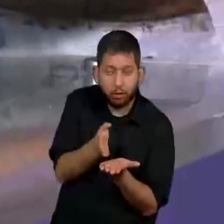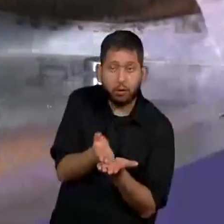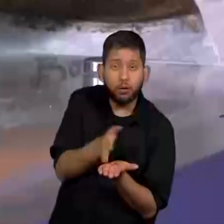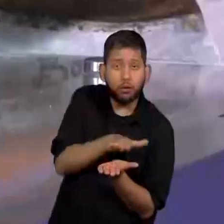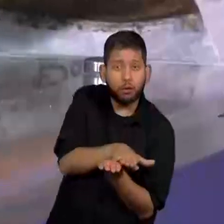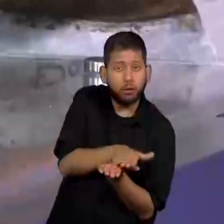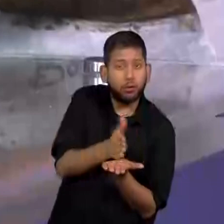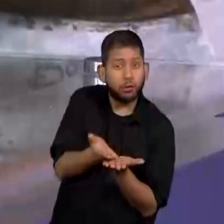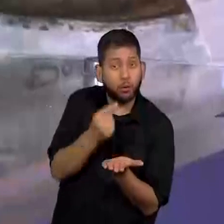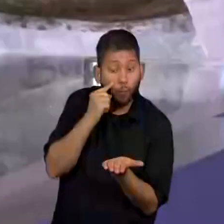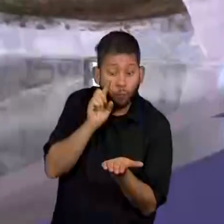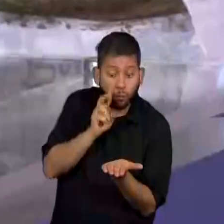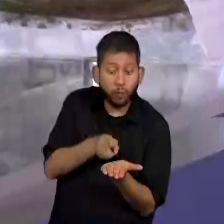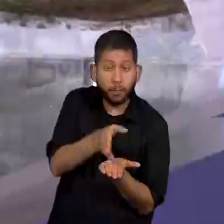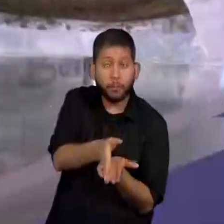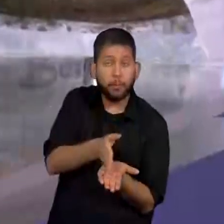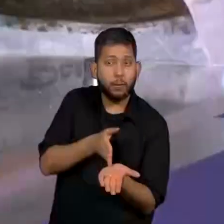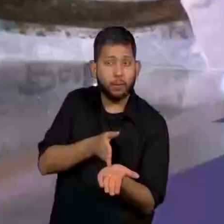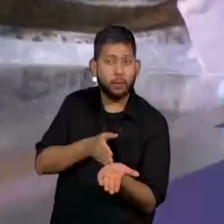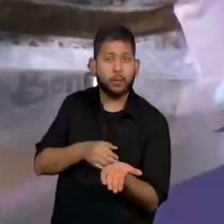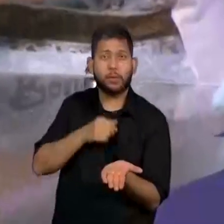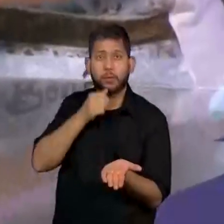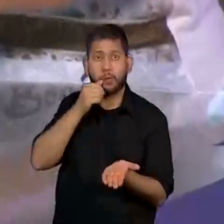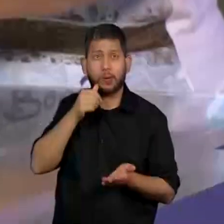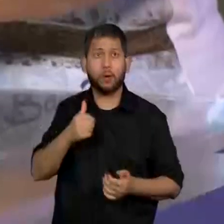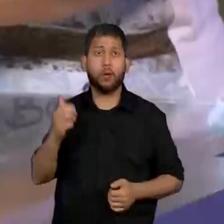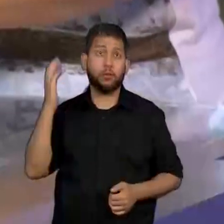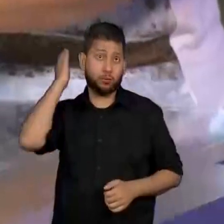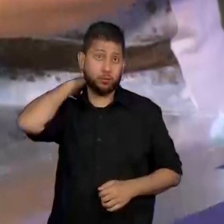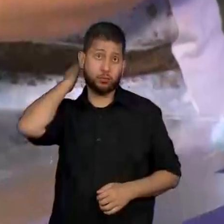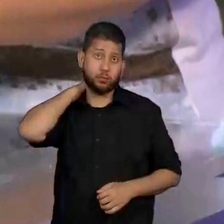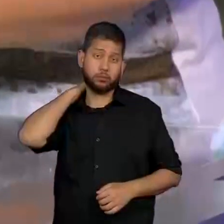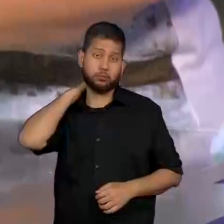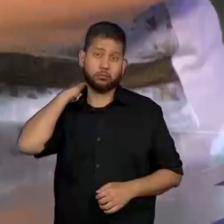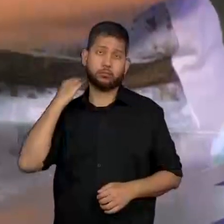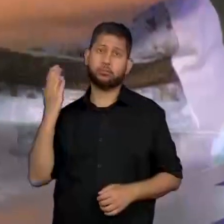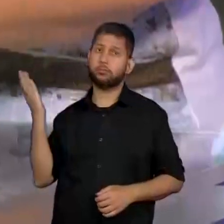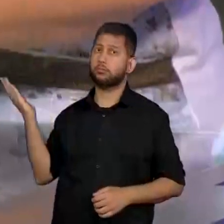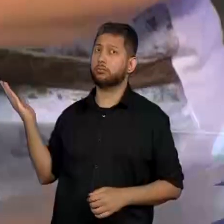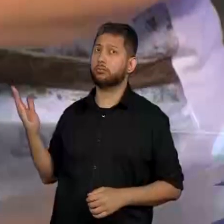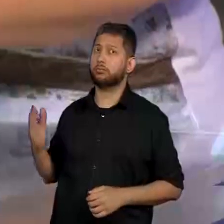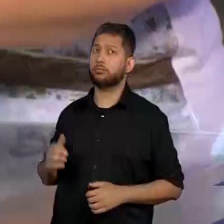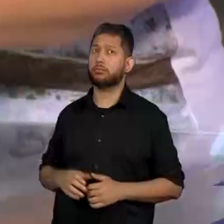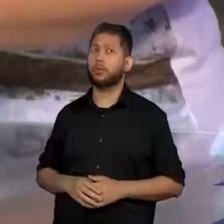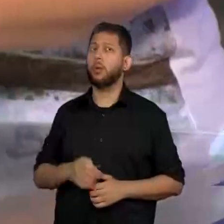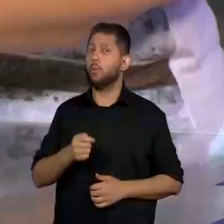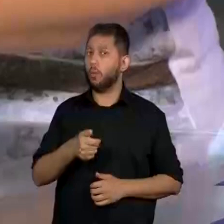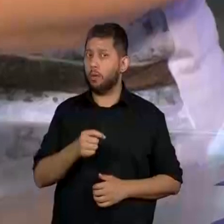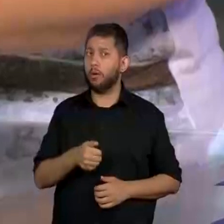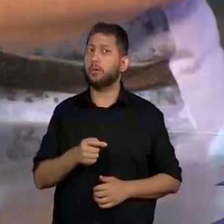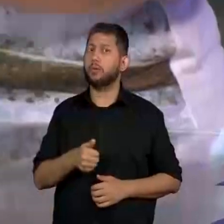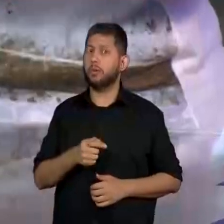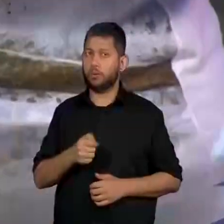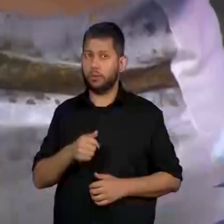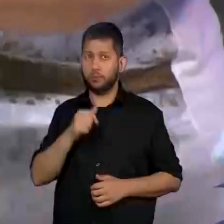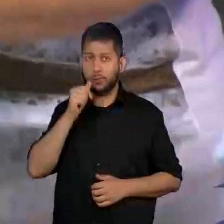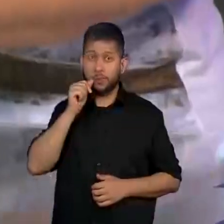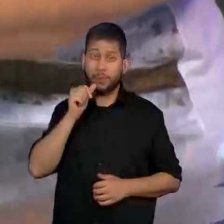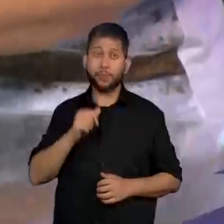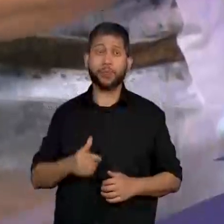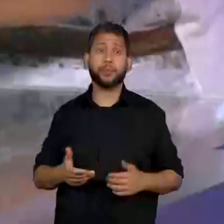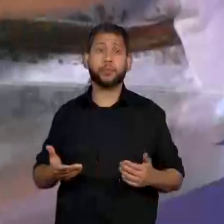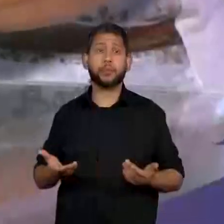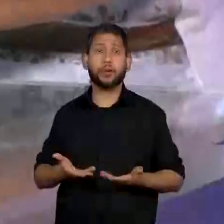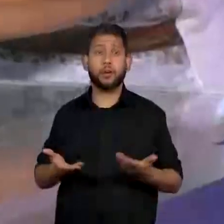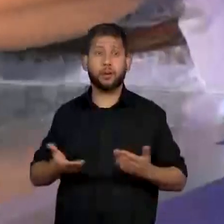dobrar Mais e aí fica assim a parte de trás tá vendo certo tá quase lá gente agora a gente